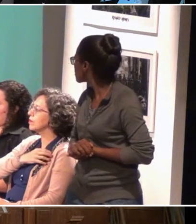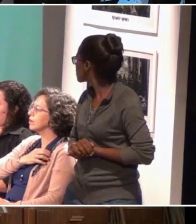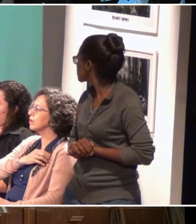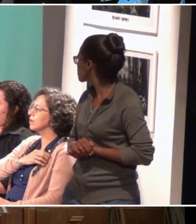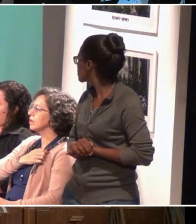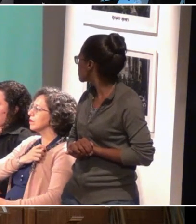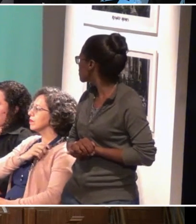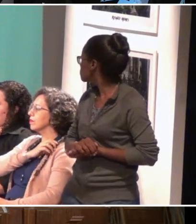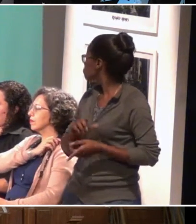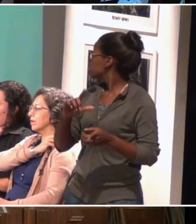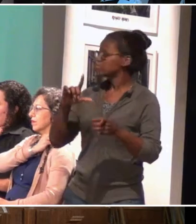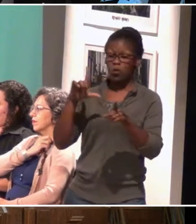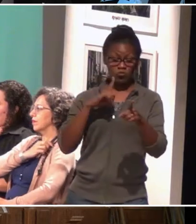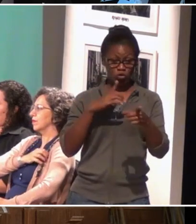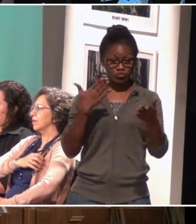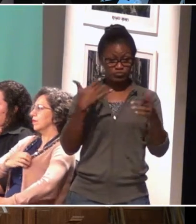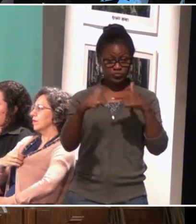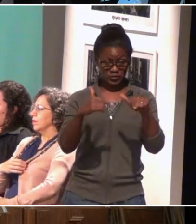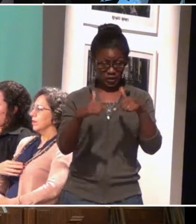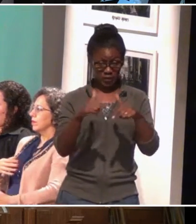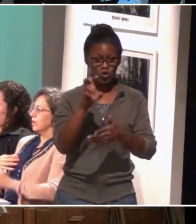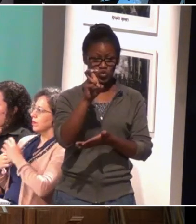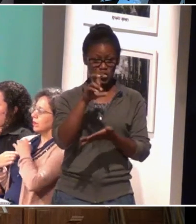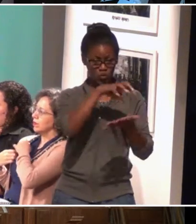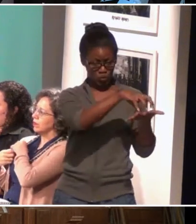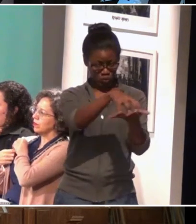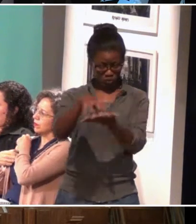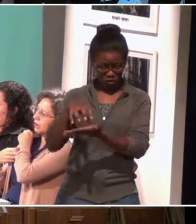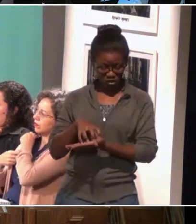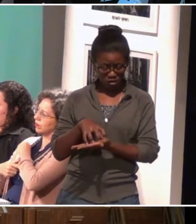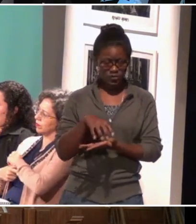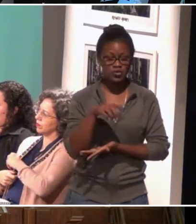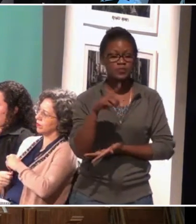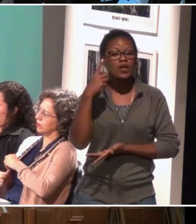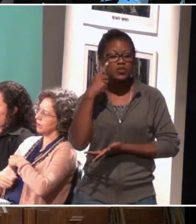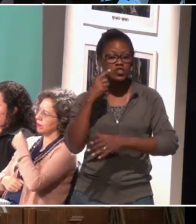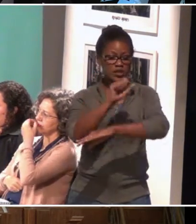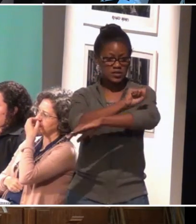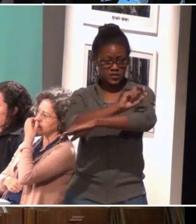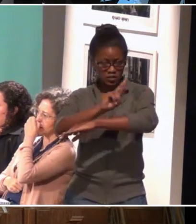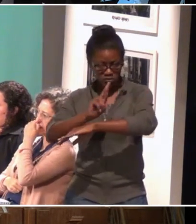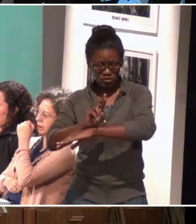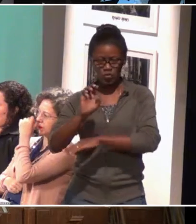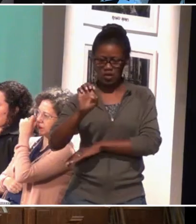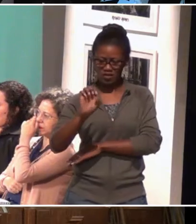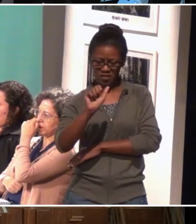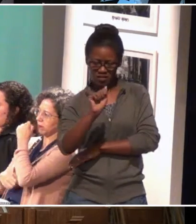voltado para cursos, curso básico, para a sala de recurso multifuncional, o AEE.